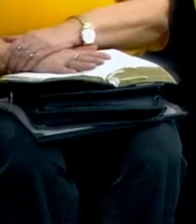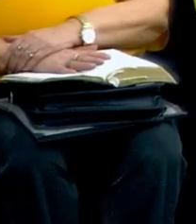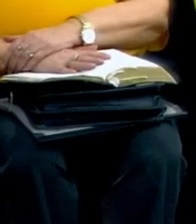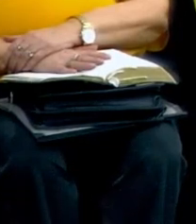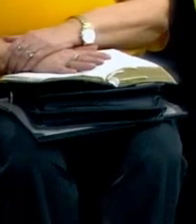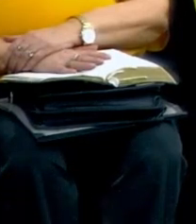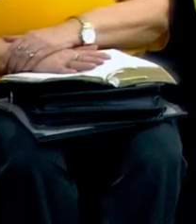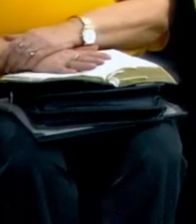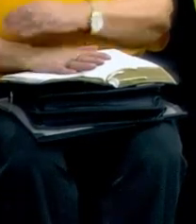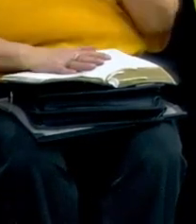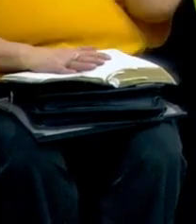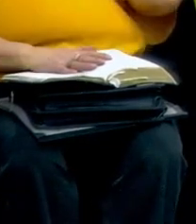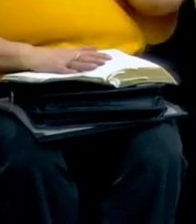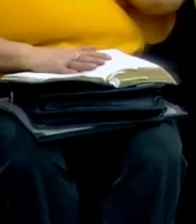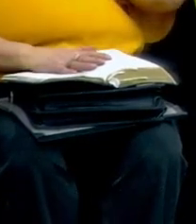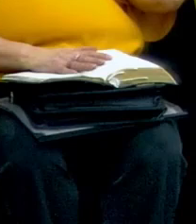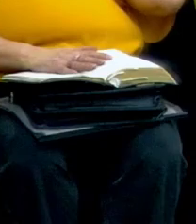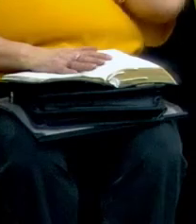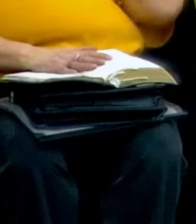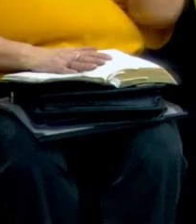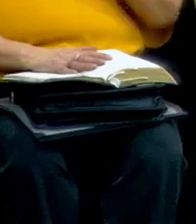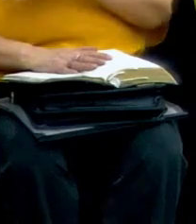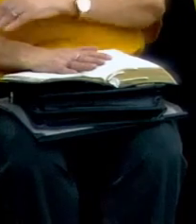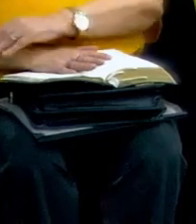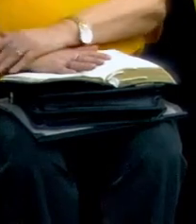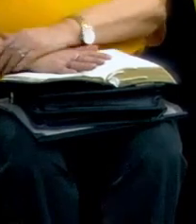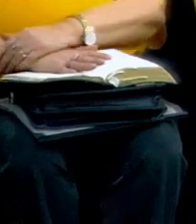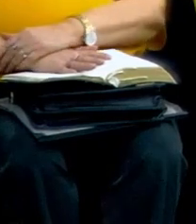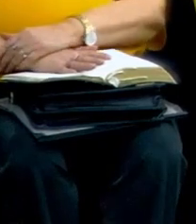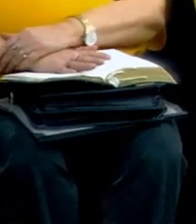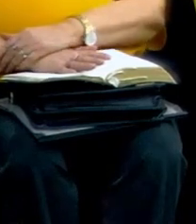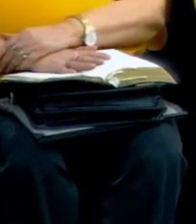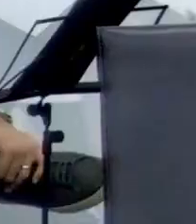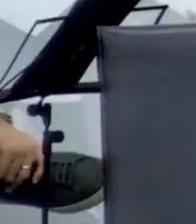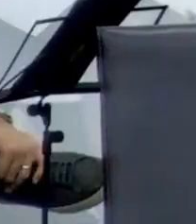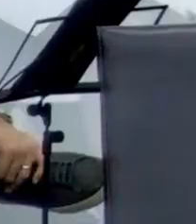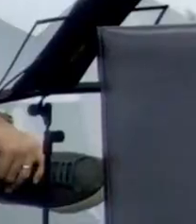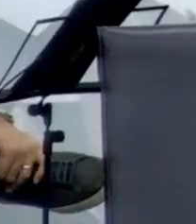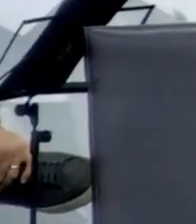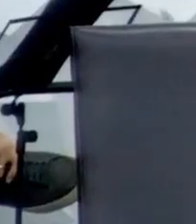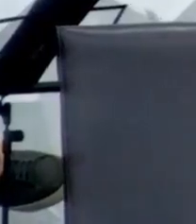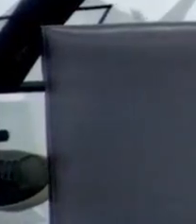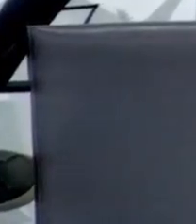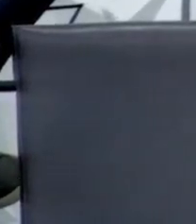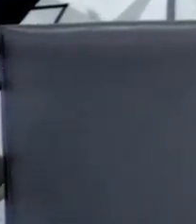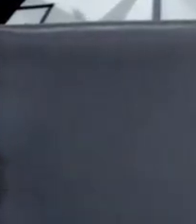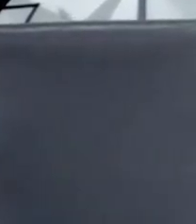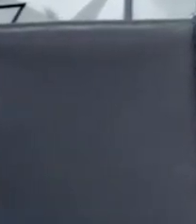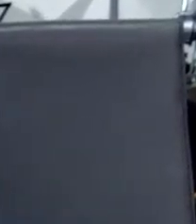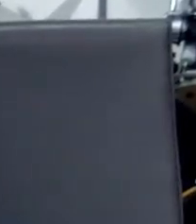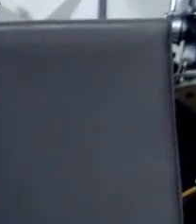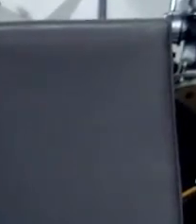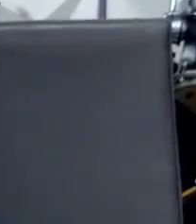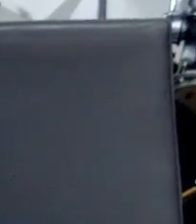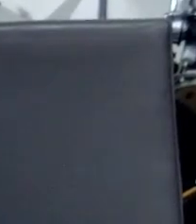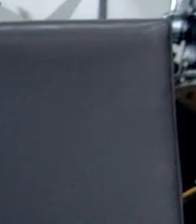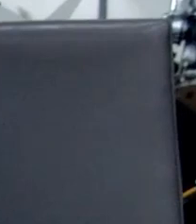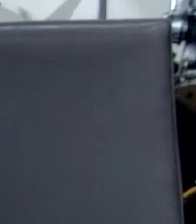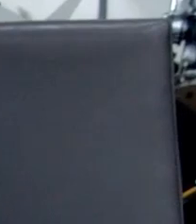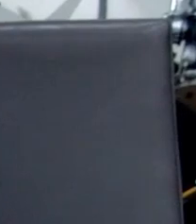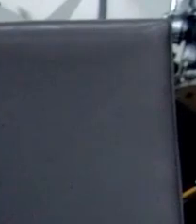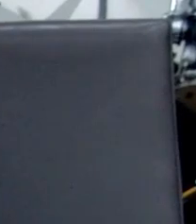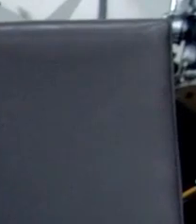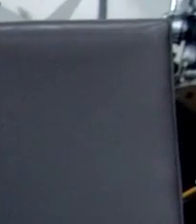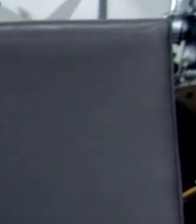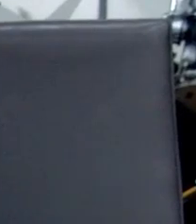colocaram aos pés do apóstolo Paulo as roupas daquele homem que acabaram de ser apedrejado mas há uma